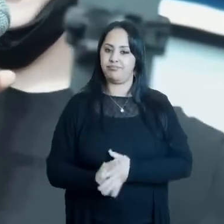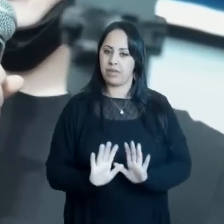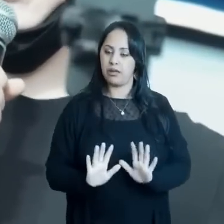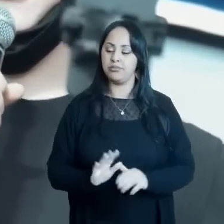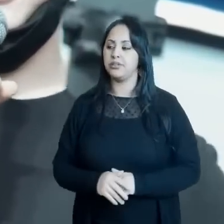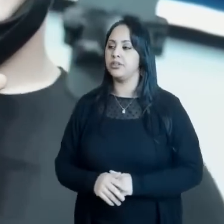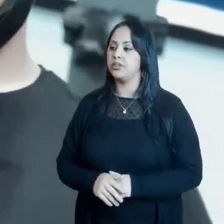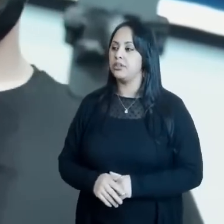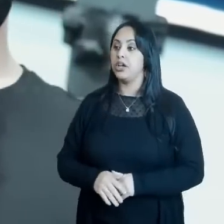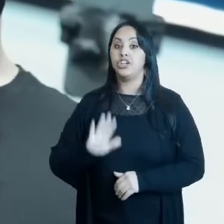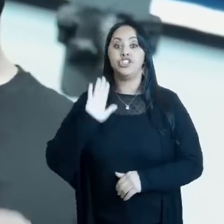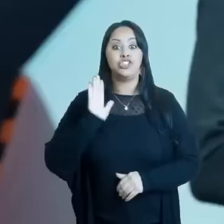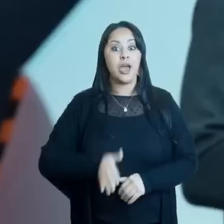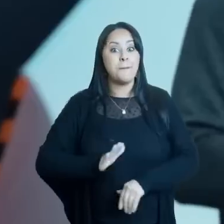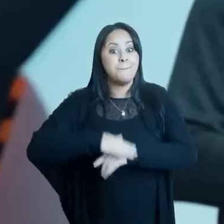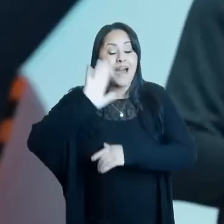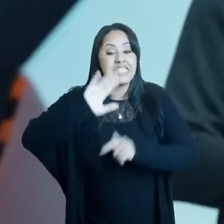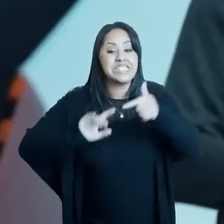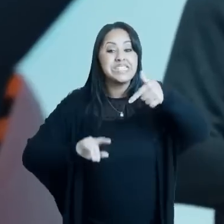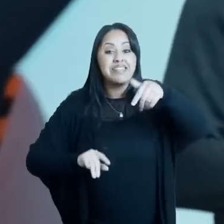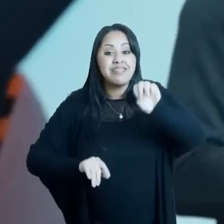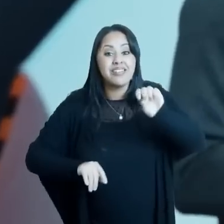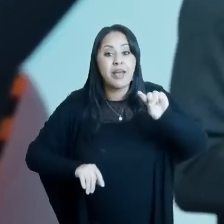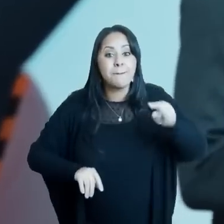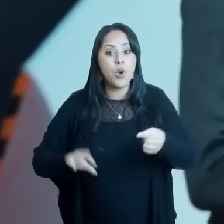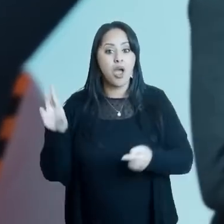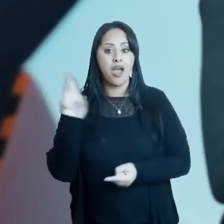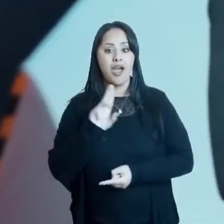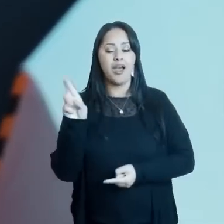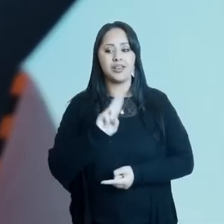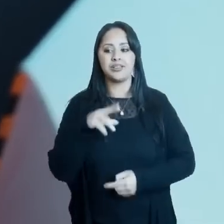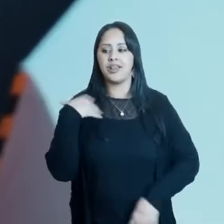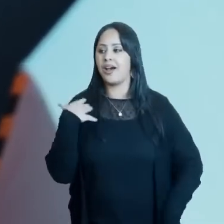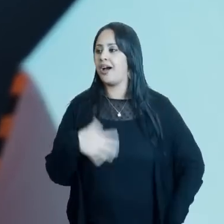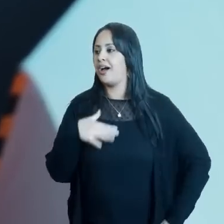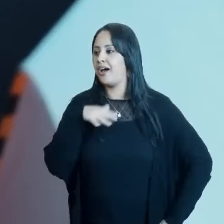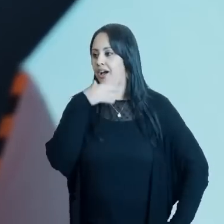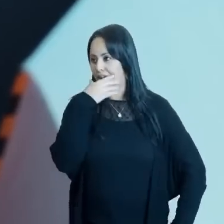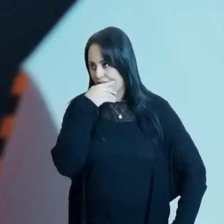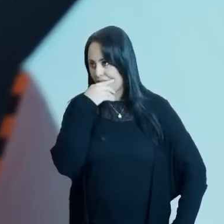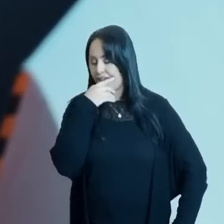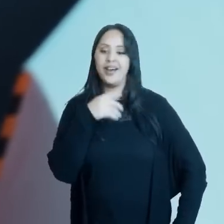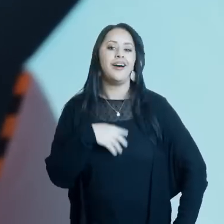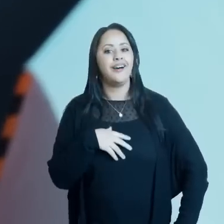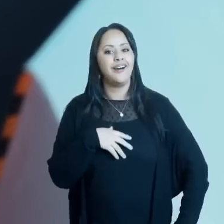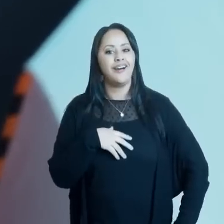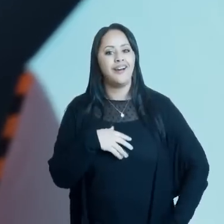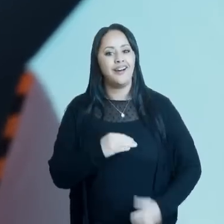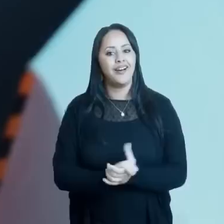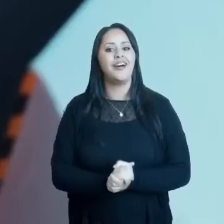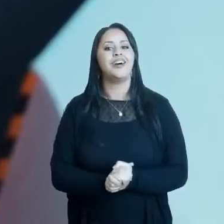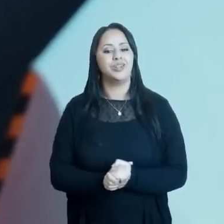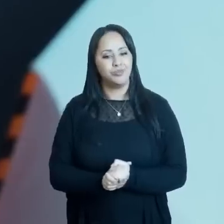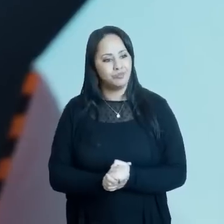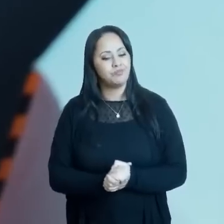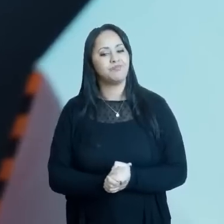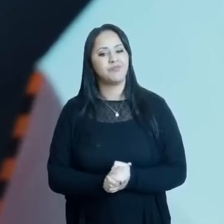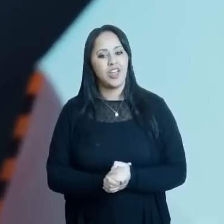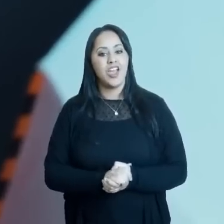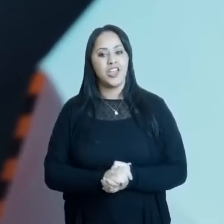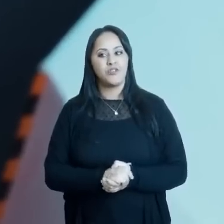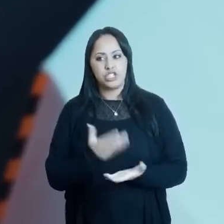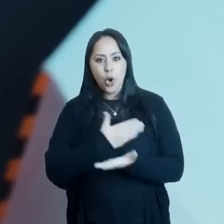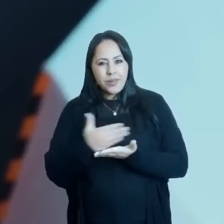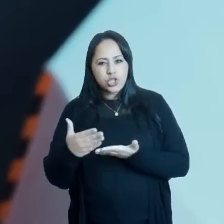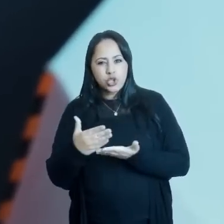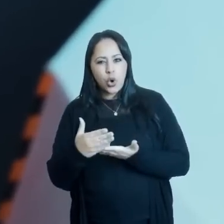ganhei mais de 70 mil. Já ganhou mais de 70 mil reais. Mais de 70 mil reais. Quando a gente liberou a venda, vocês venderam em